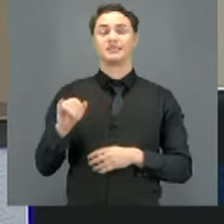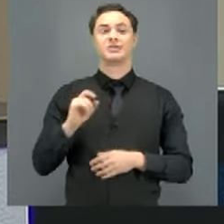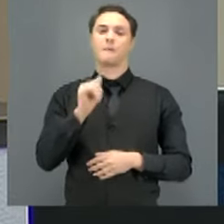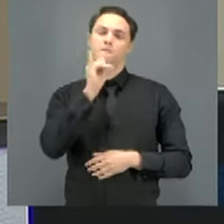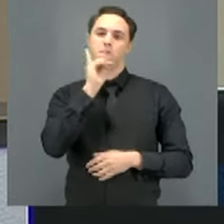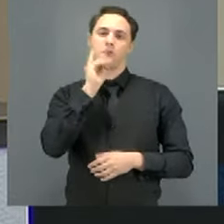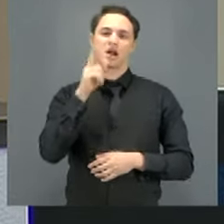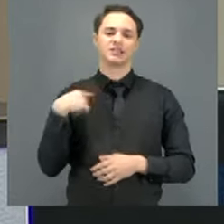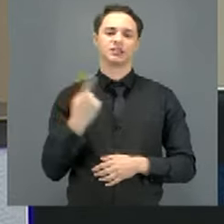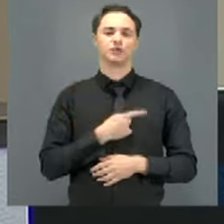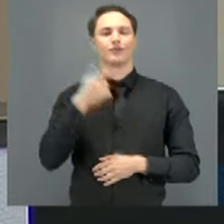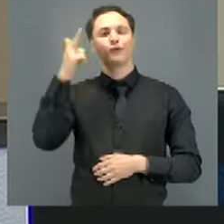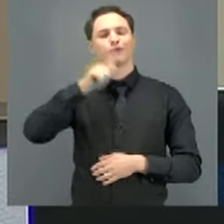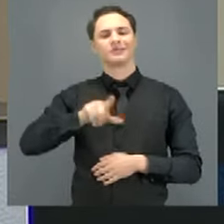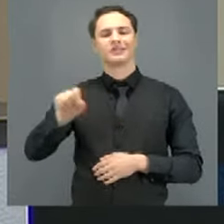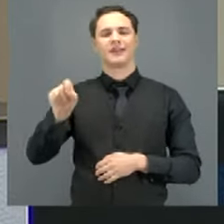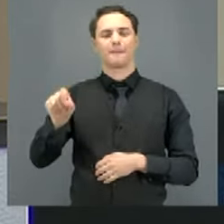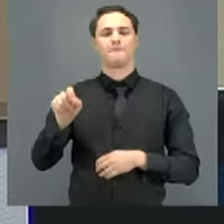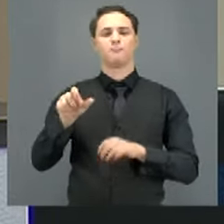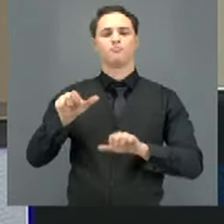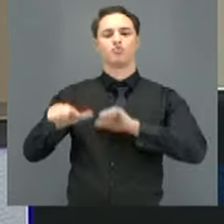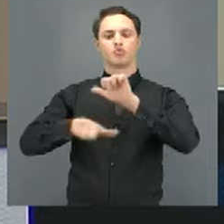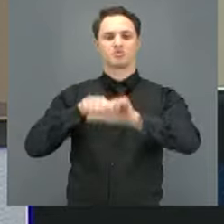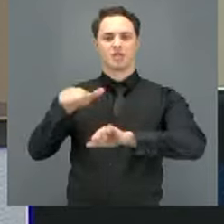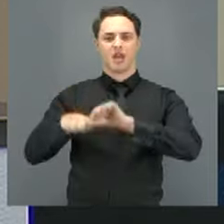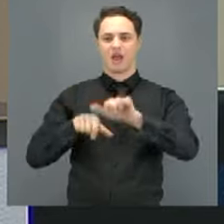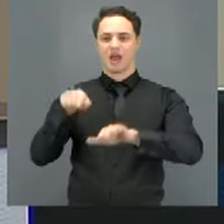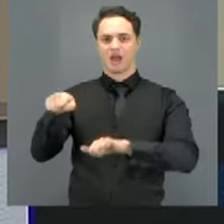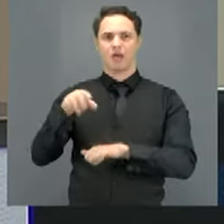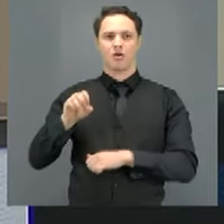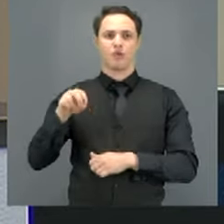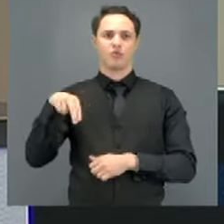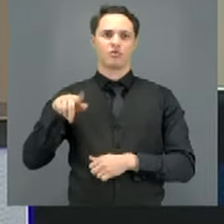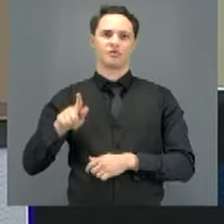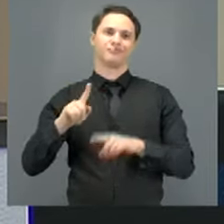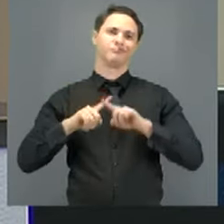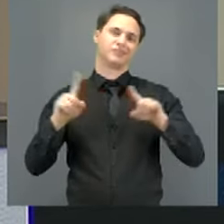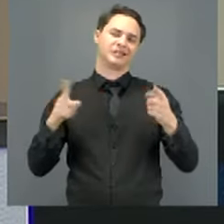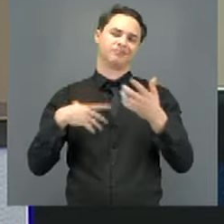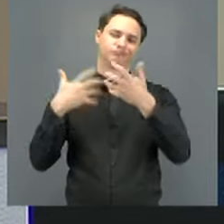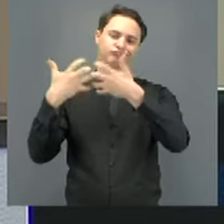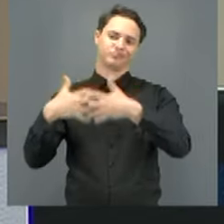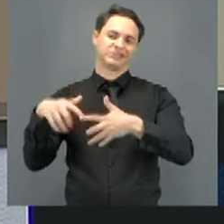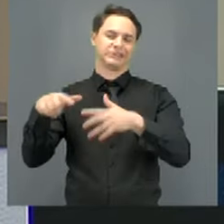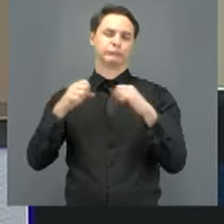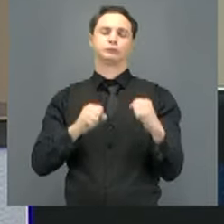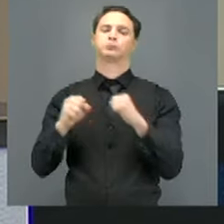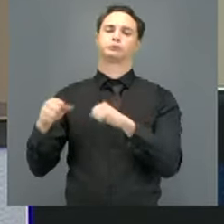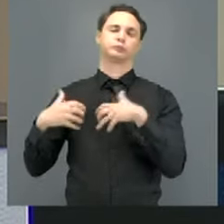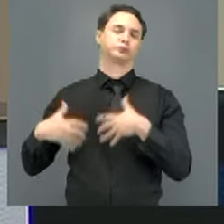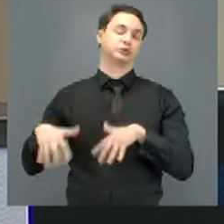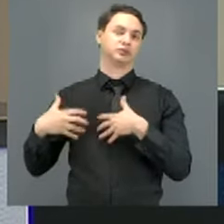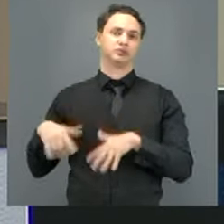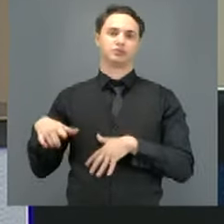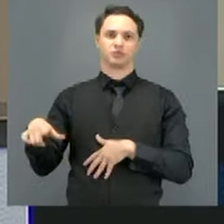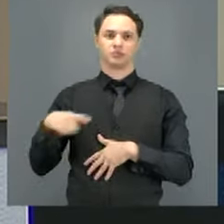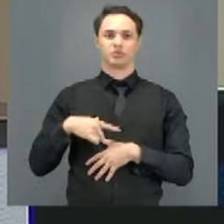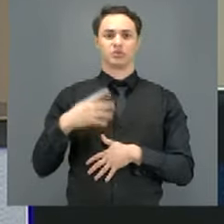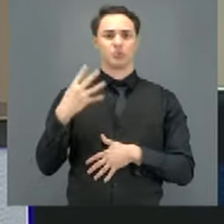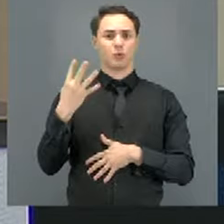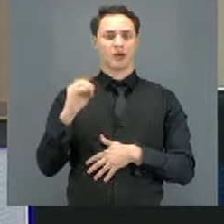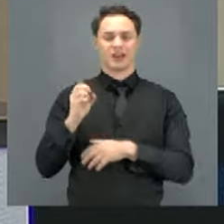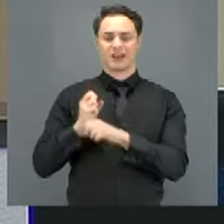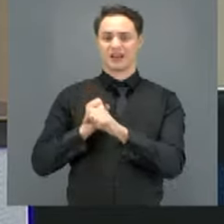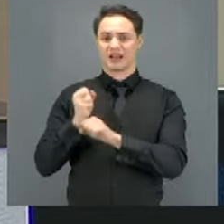a gente vai conseguir abalar as ONGs. É uma engrenagem poderosíssima, 4 décadas